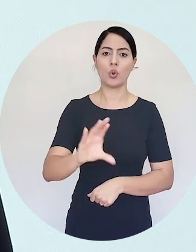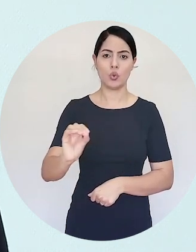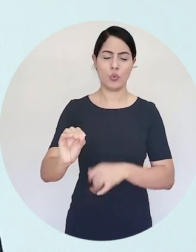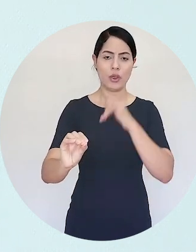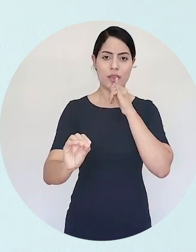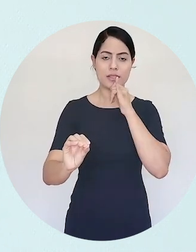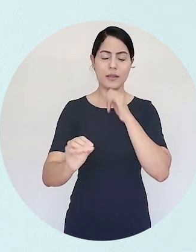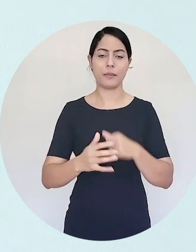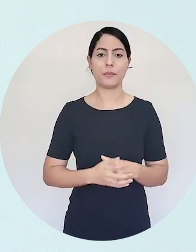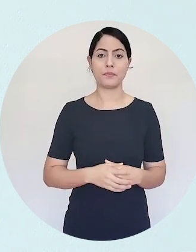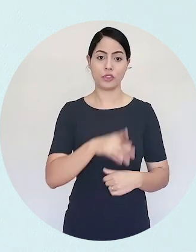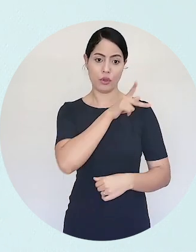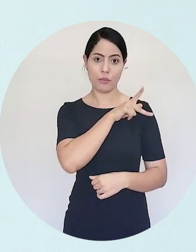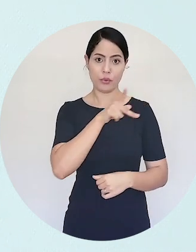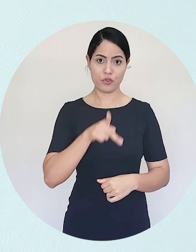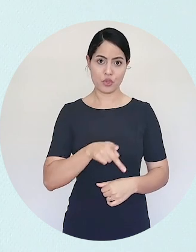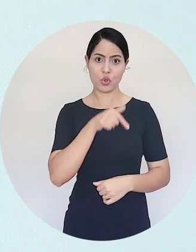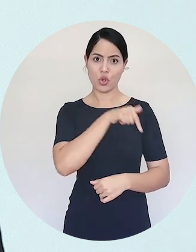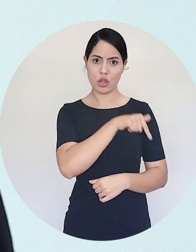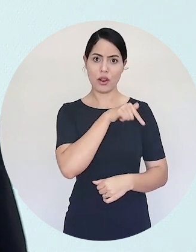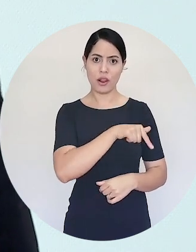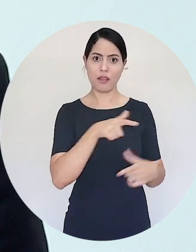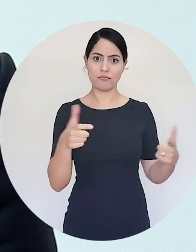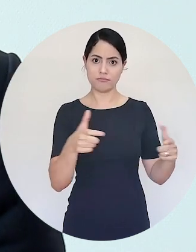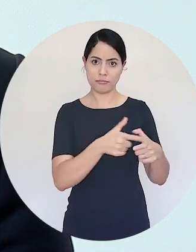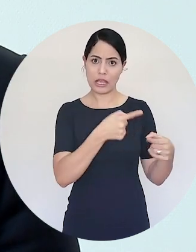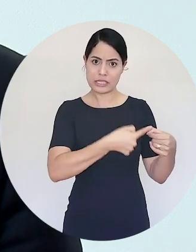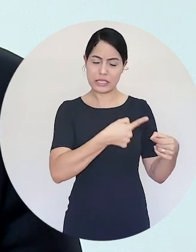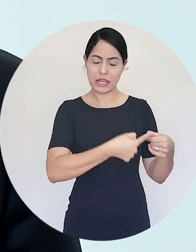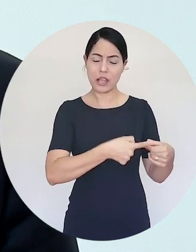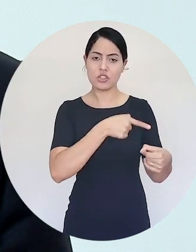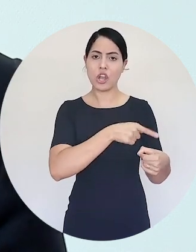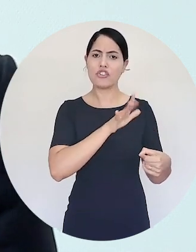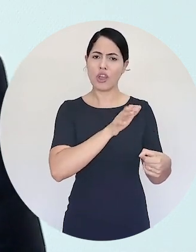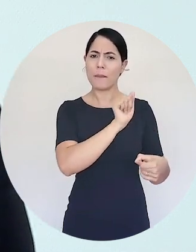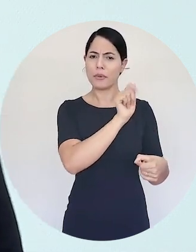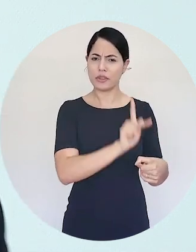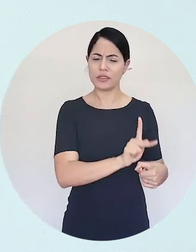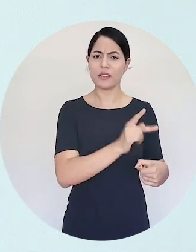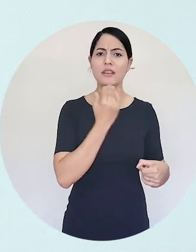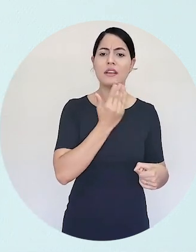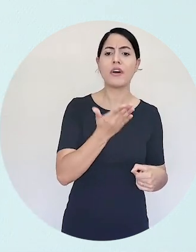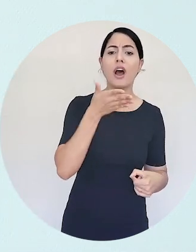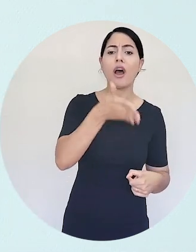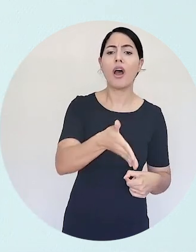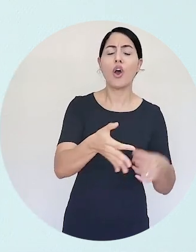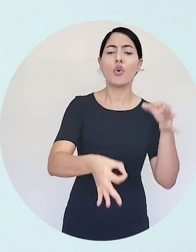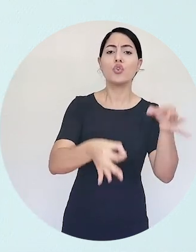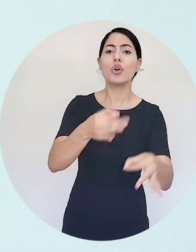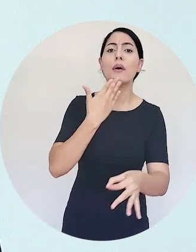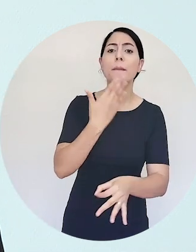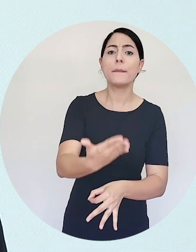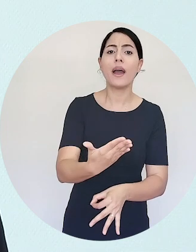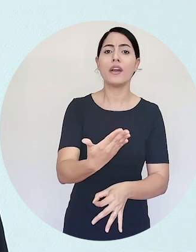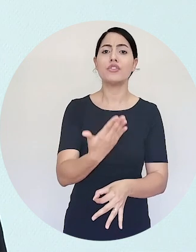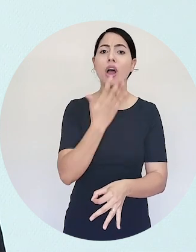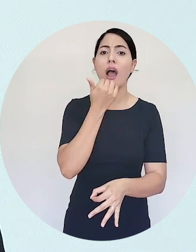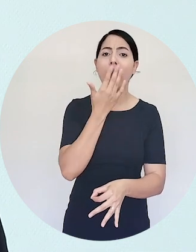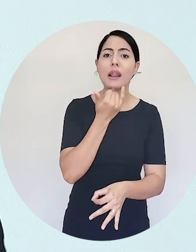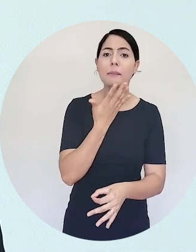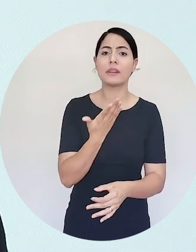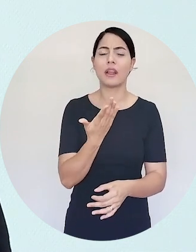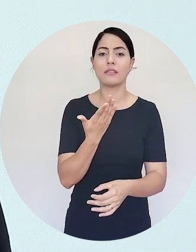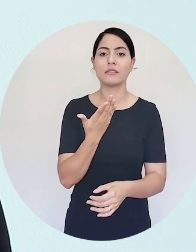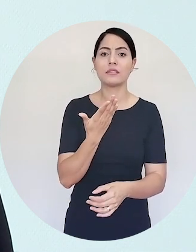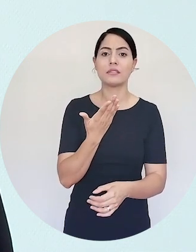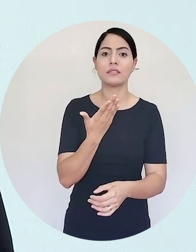Precatórios. A professora do interior aposentada que vai à justiça pedir a reparação de um dano, por exemplo, salarial, ou